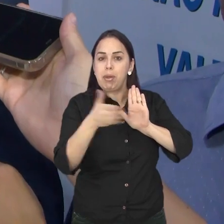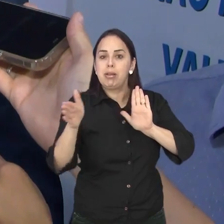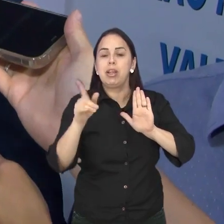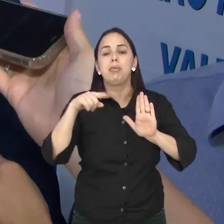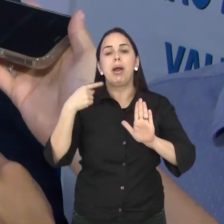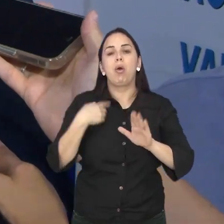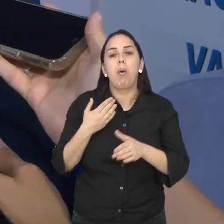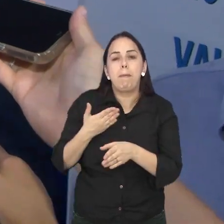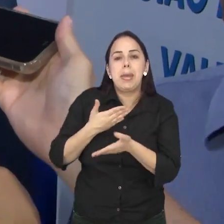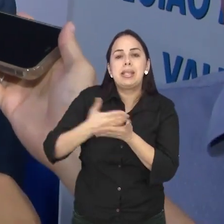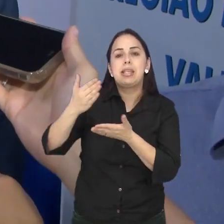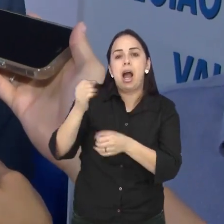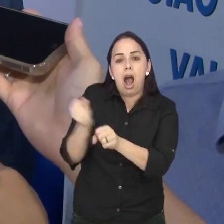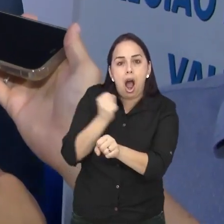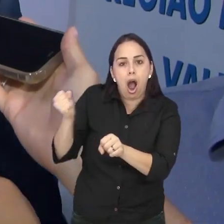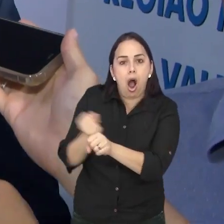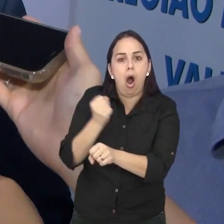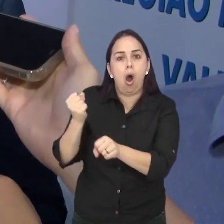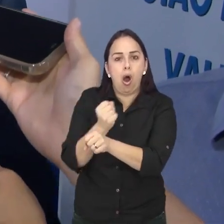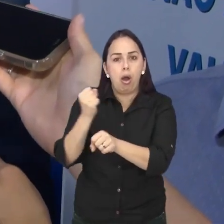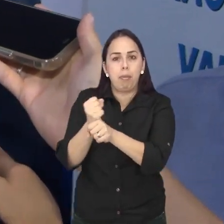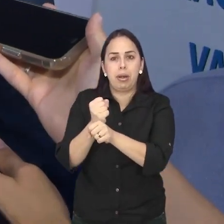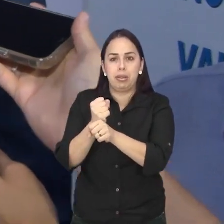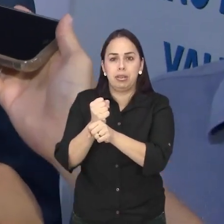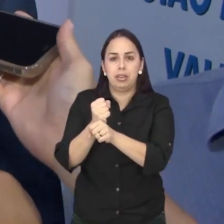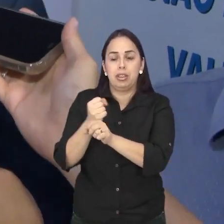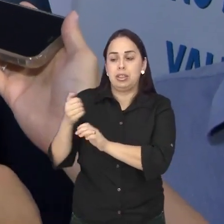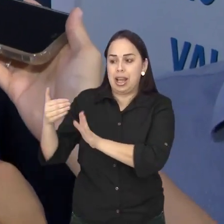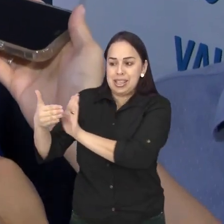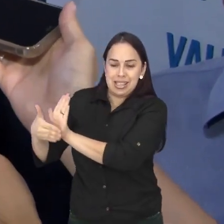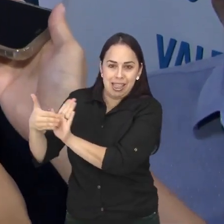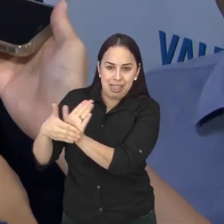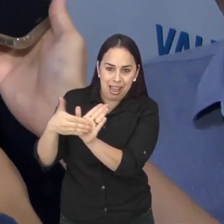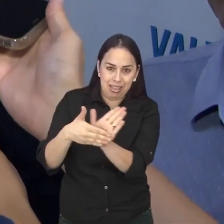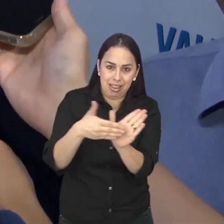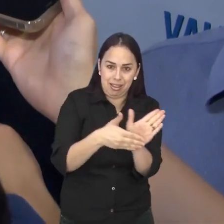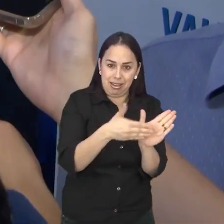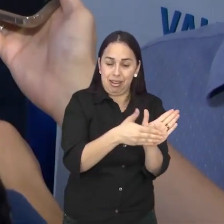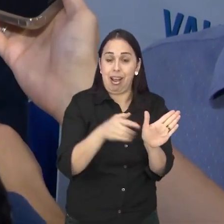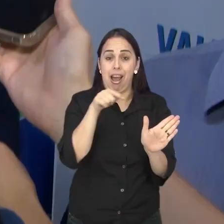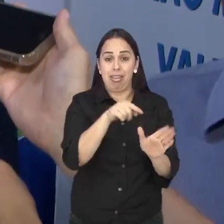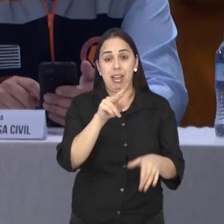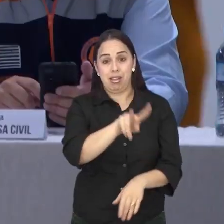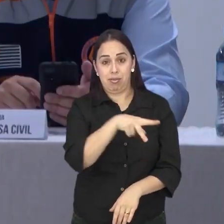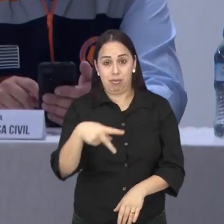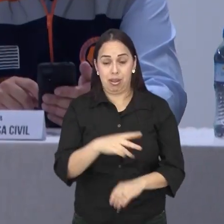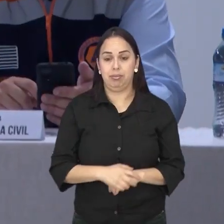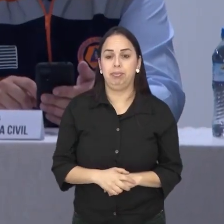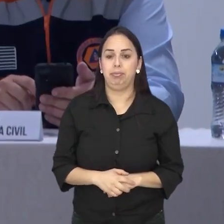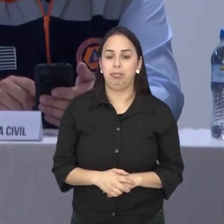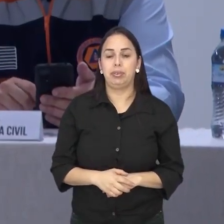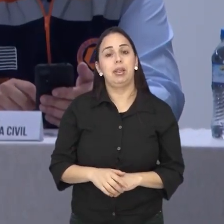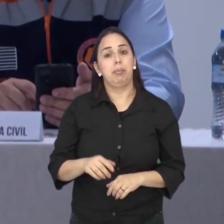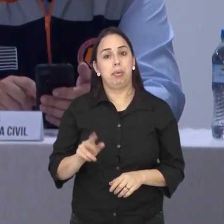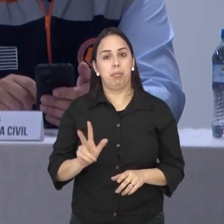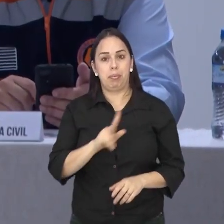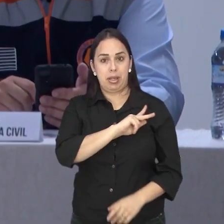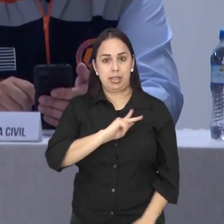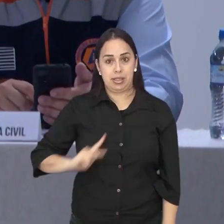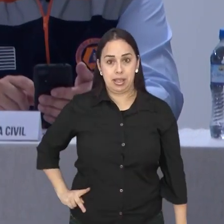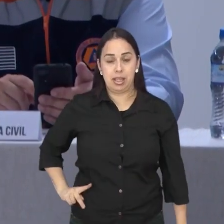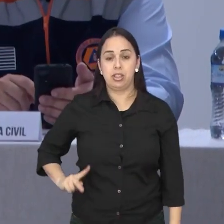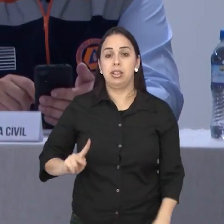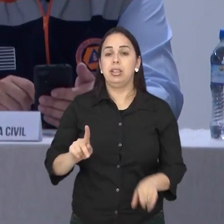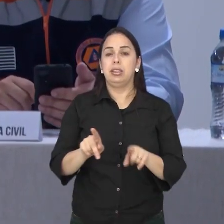para que nós tenhamos os inícios da obra ainda nessa gestão do trem Intercidades de Campinas. Para o presidente da Câmara, Roberto